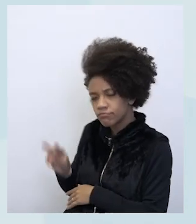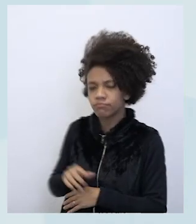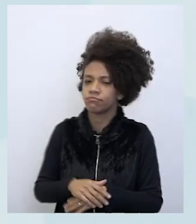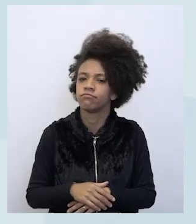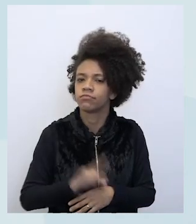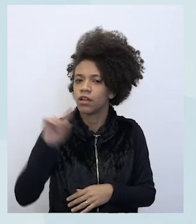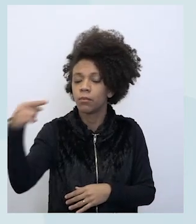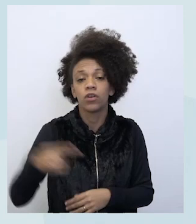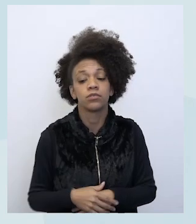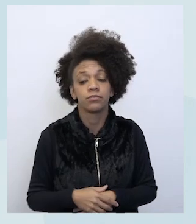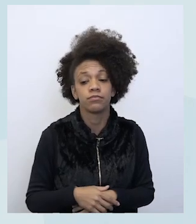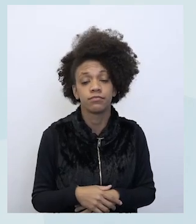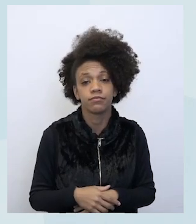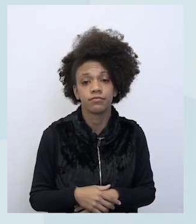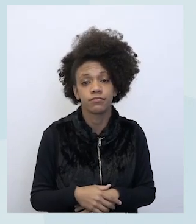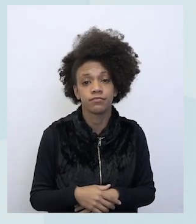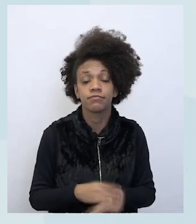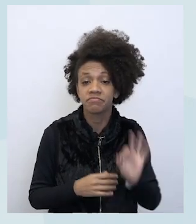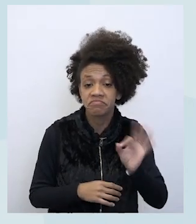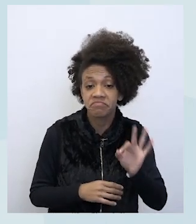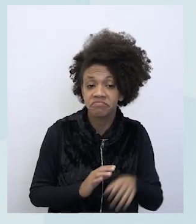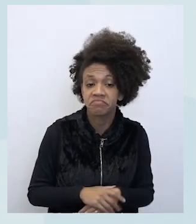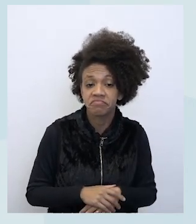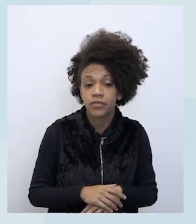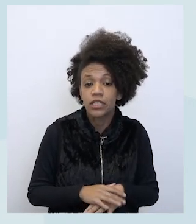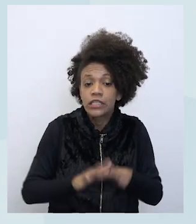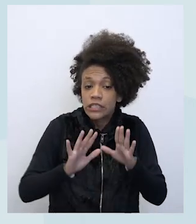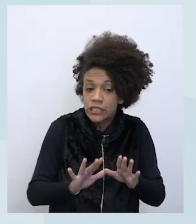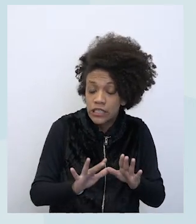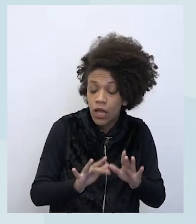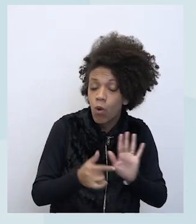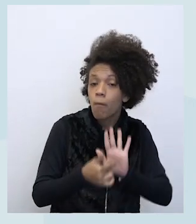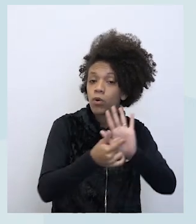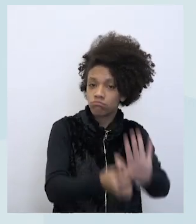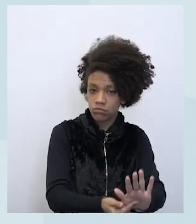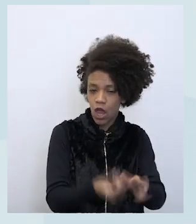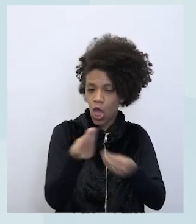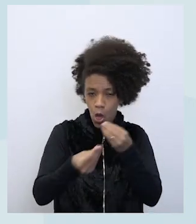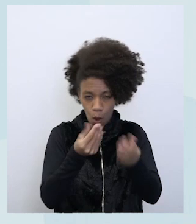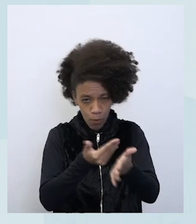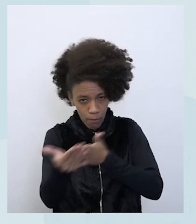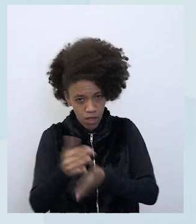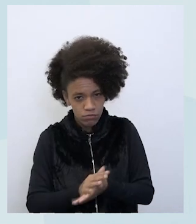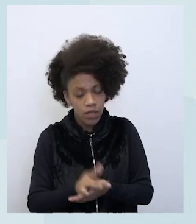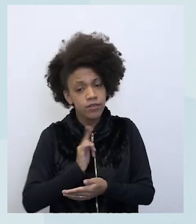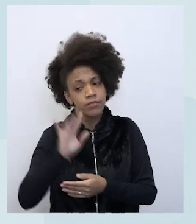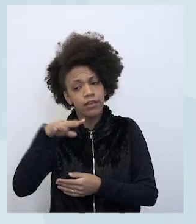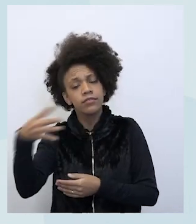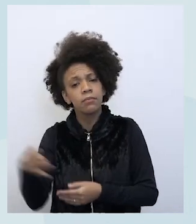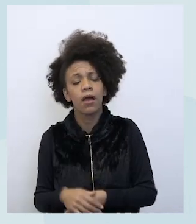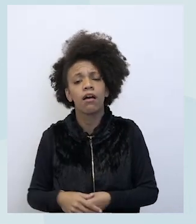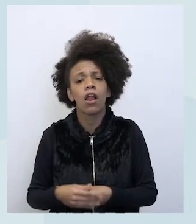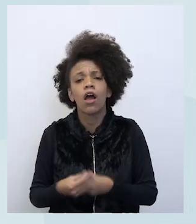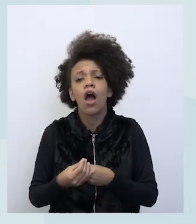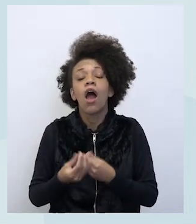próximo. Isso. Então, assim, eu dei para vocês a função e tem uma tabela. Com essa tabela, a gente vai